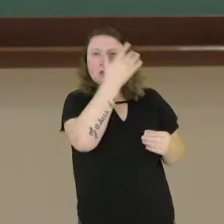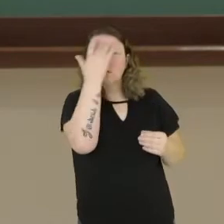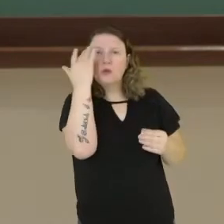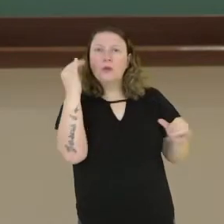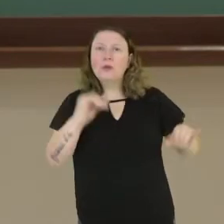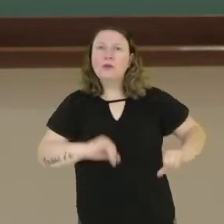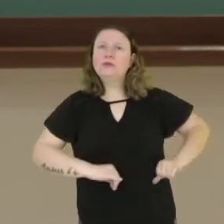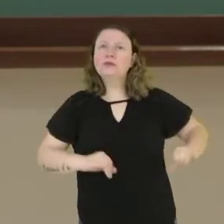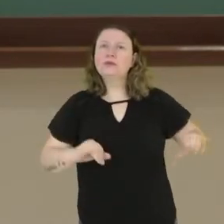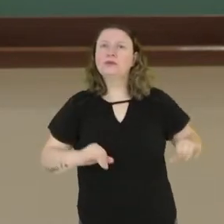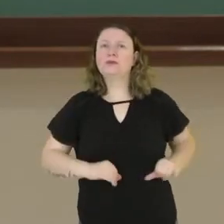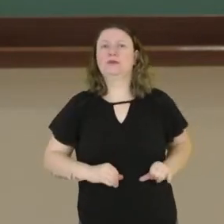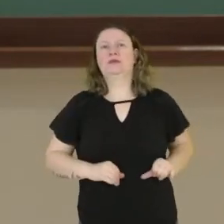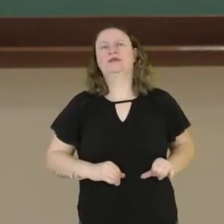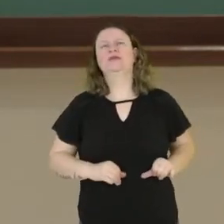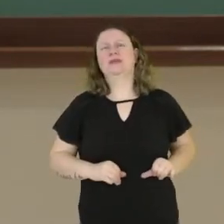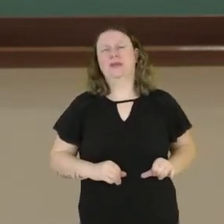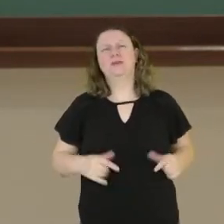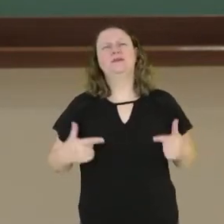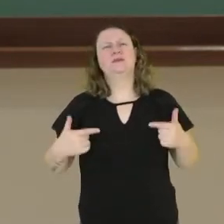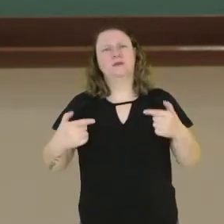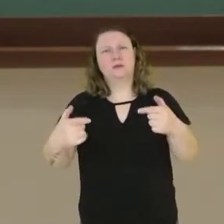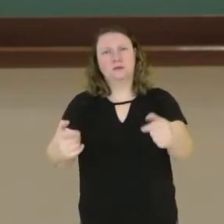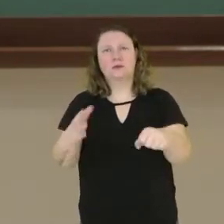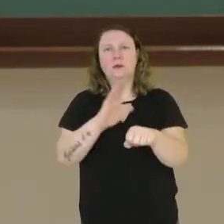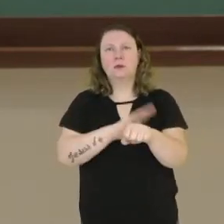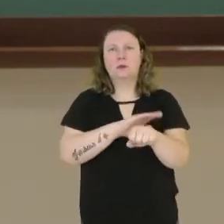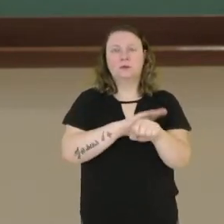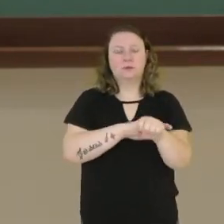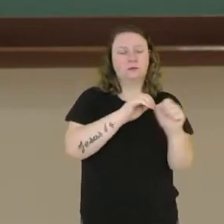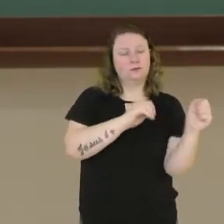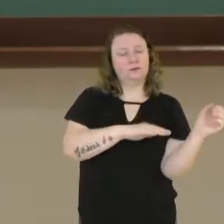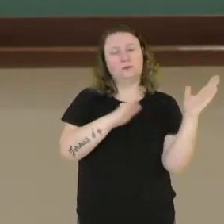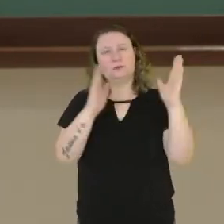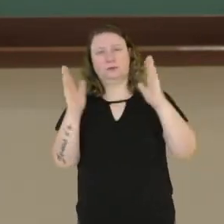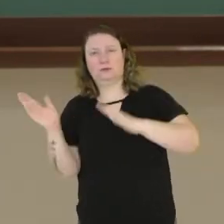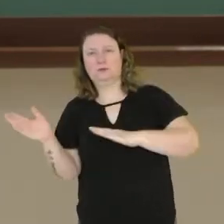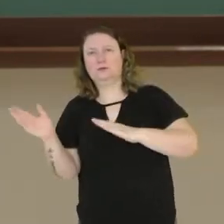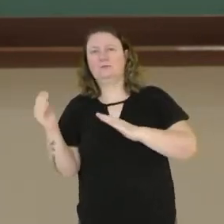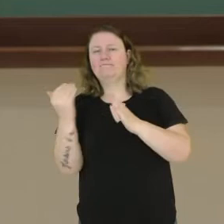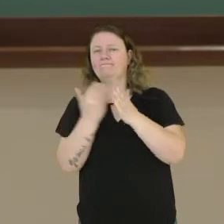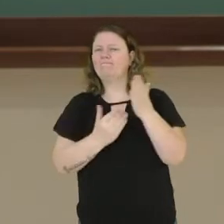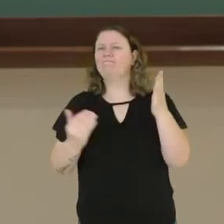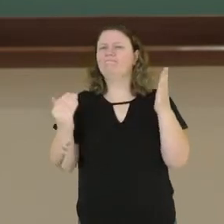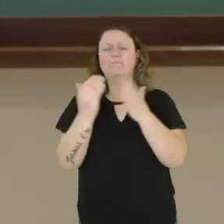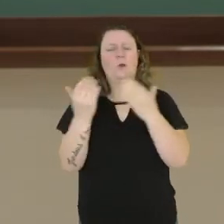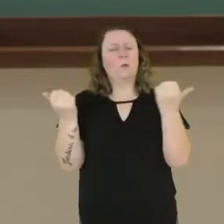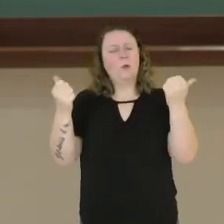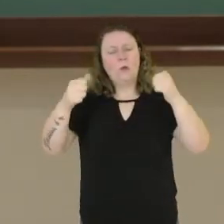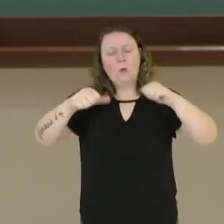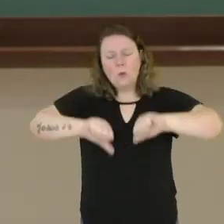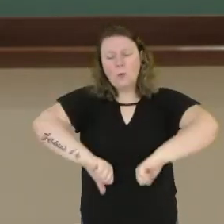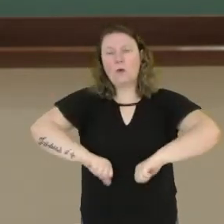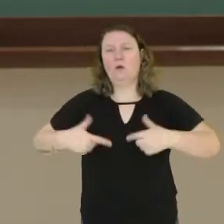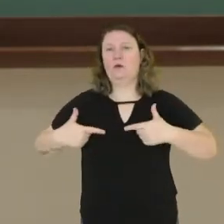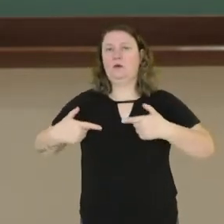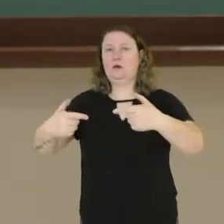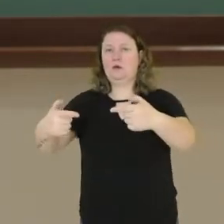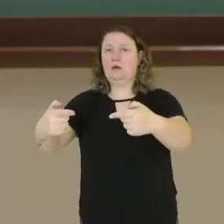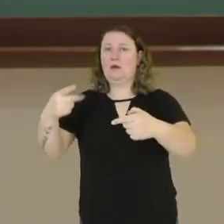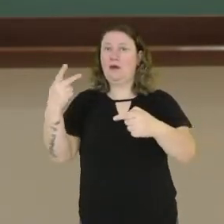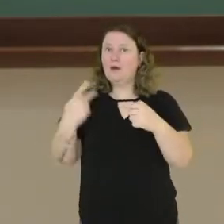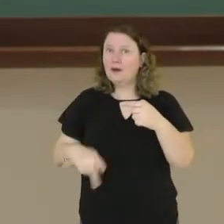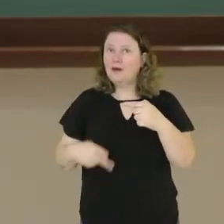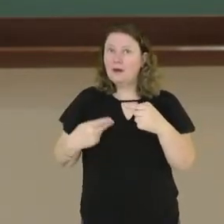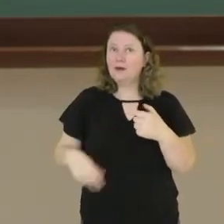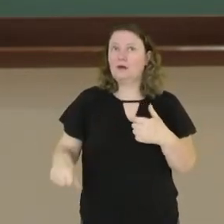essa guerra e naquele momento ela foi uma das maiores, se não a maior guerra que existiu naquele período aqui no